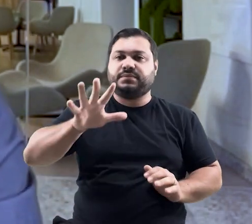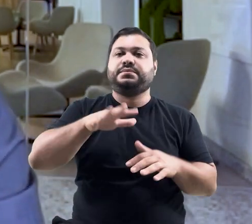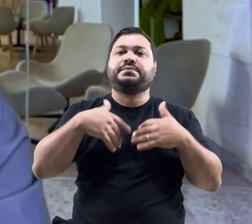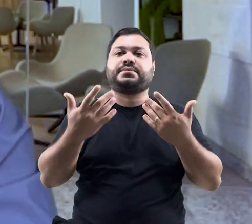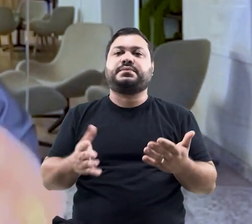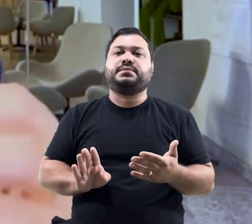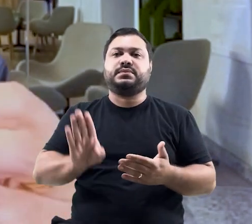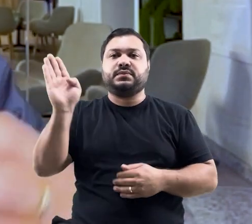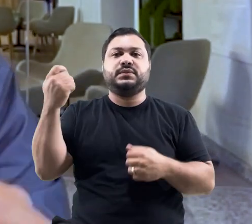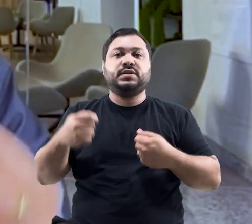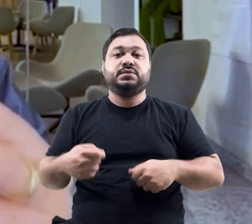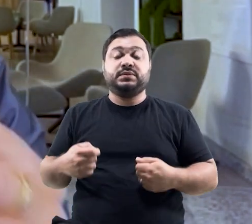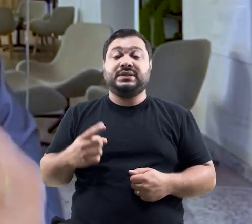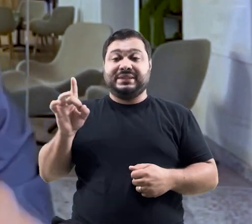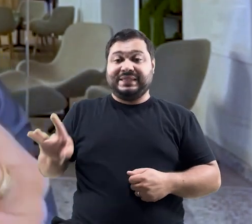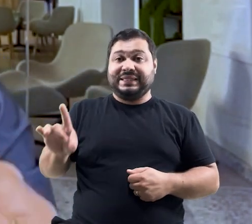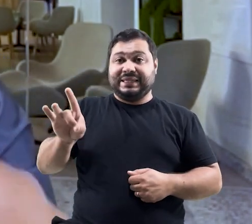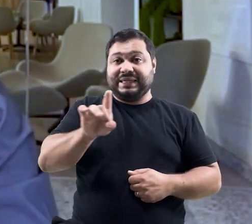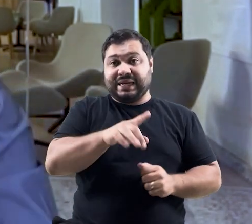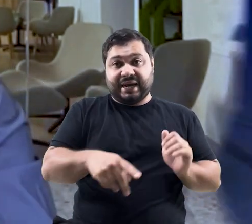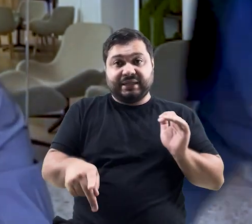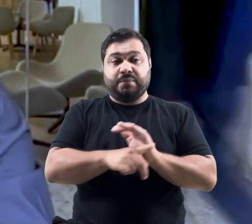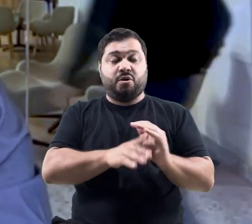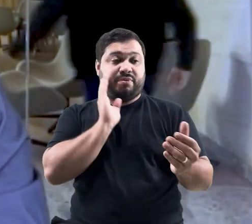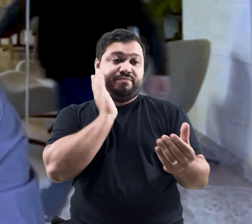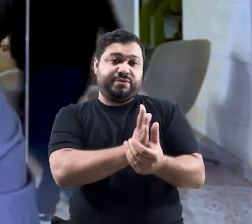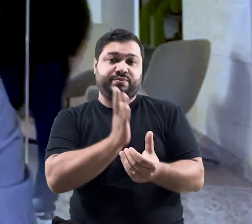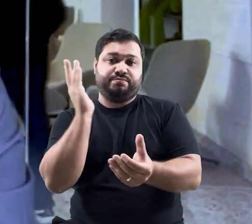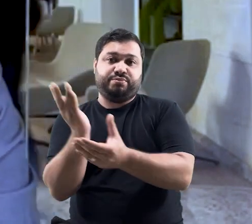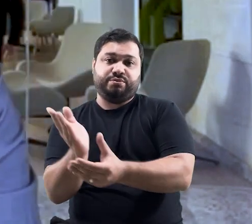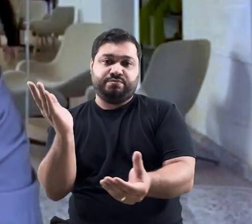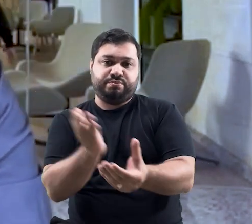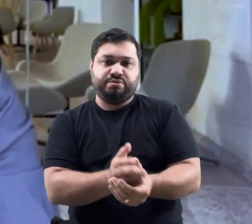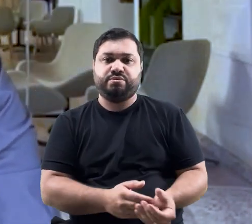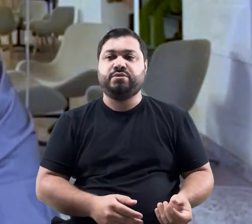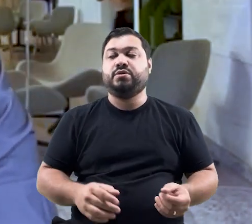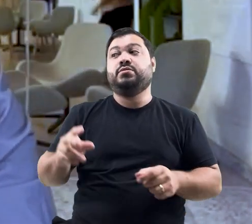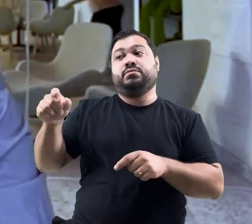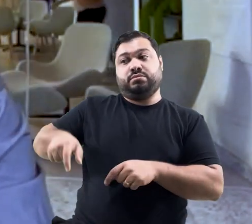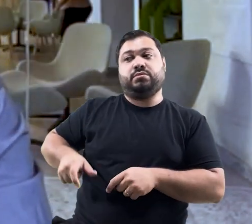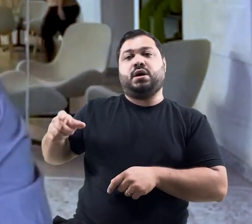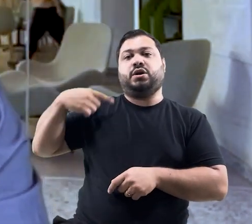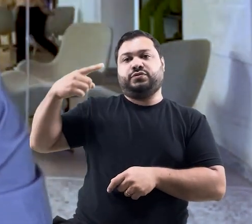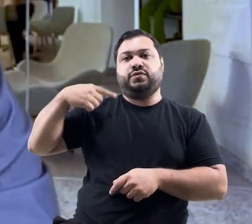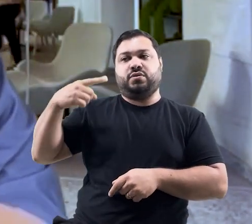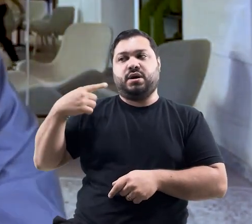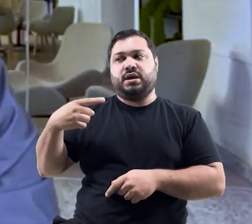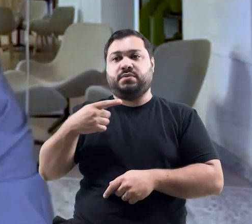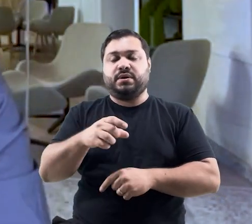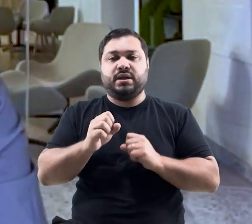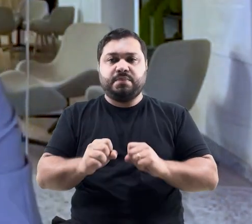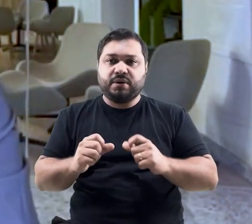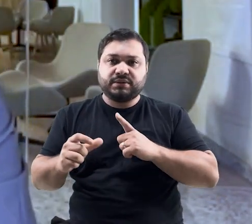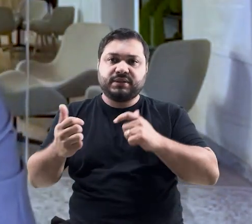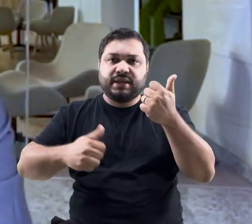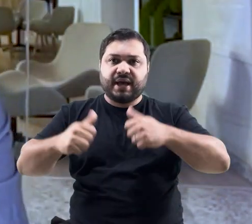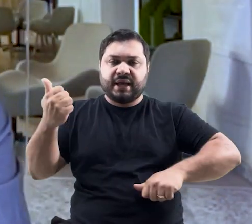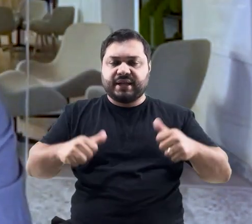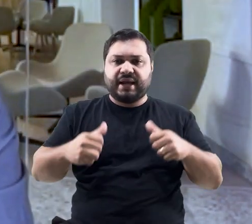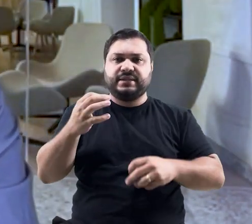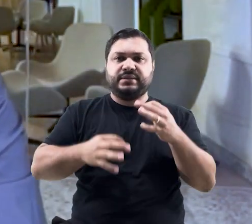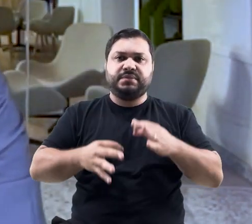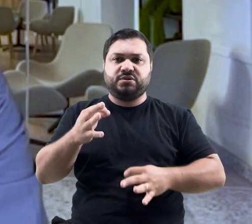geral. Então, o candidato deve individualmente ajuizar uma ação por meio de um advogado para que ele possa ter